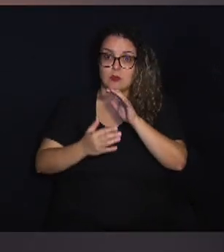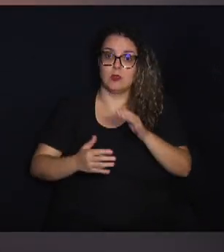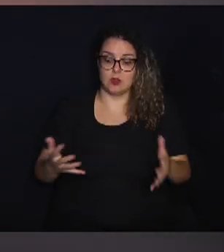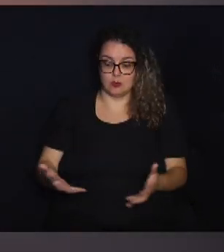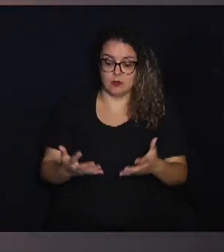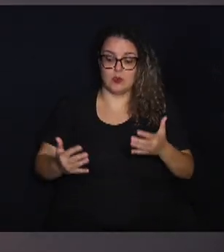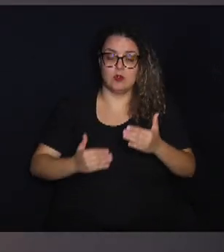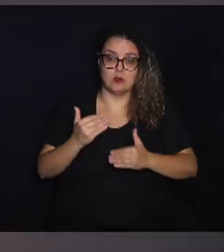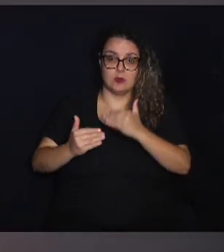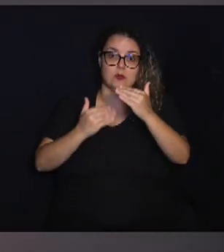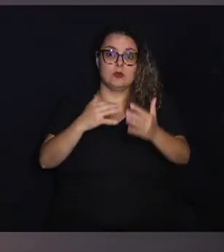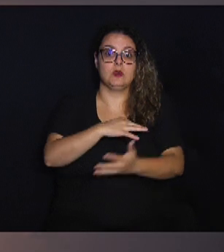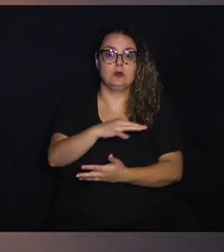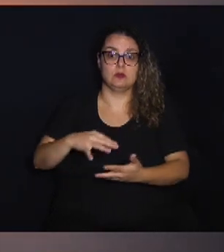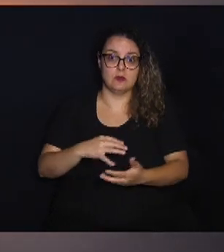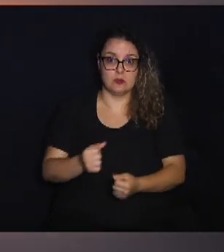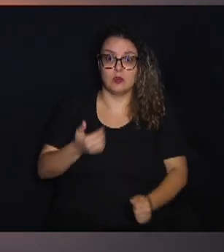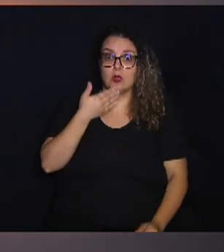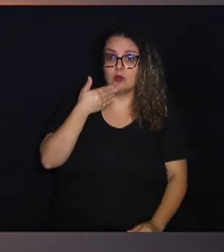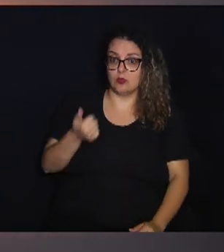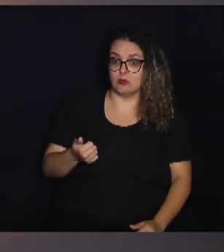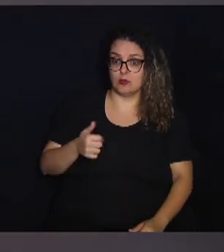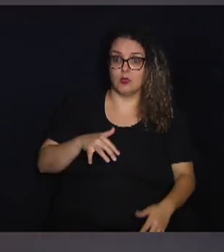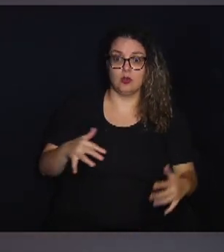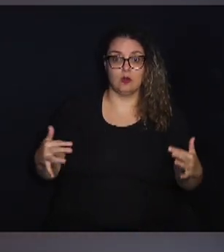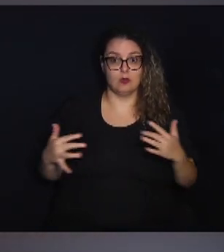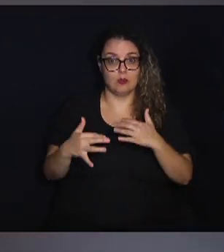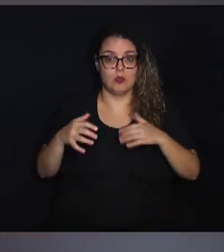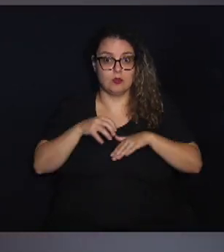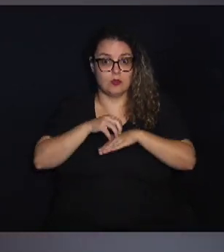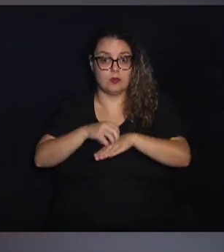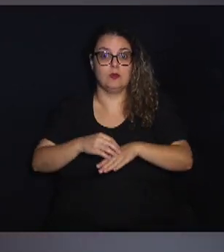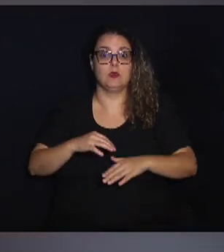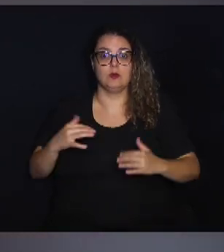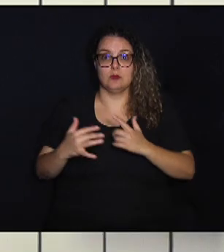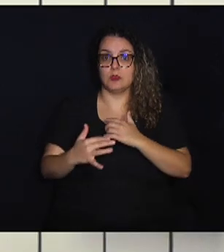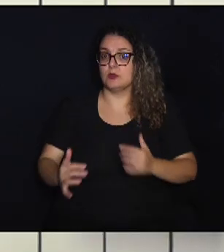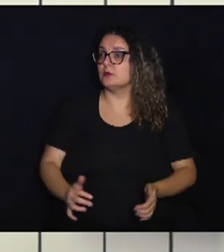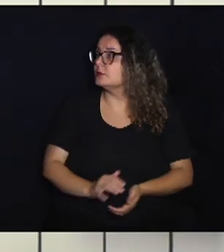desenvolvimento sustentável e melhorar a mobilidade urbana.